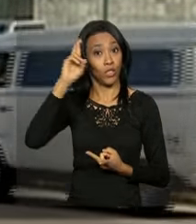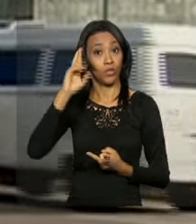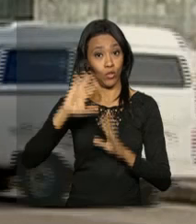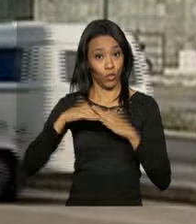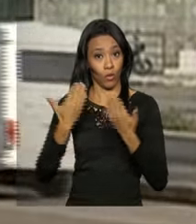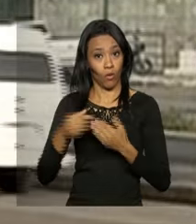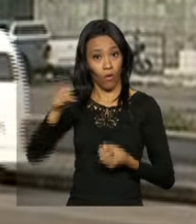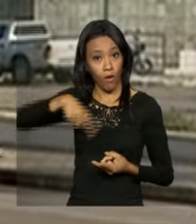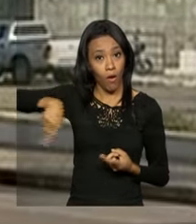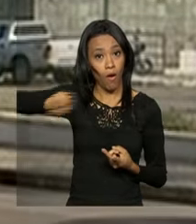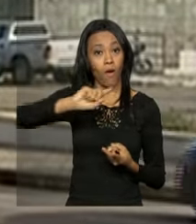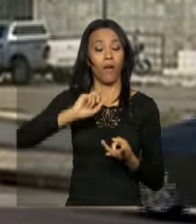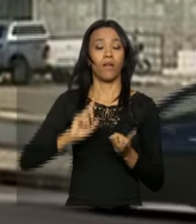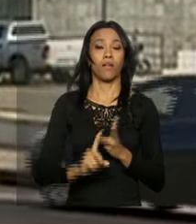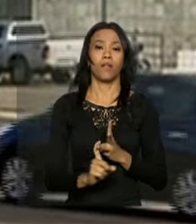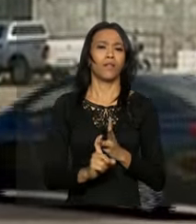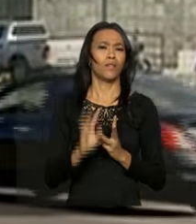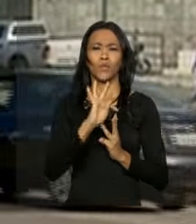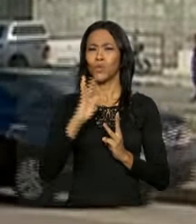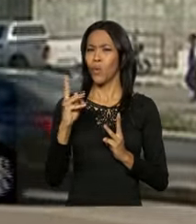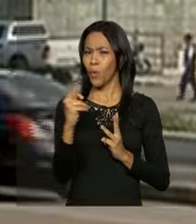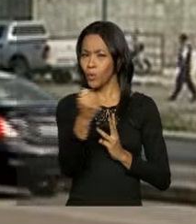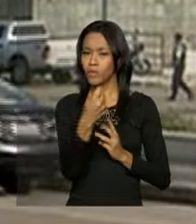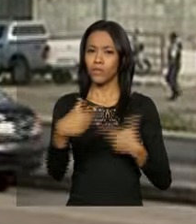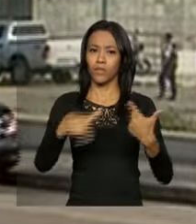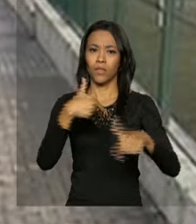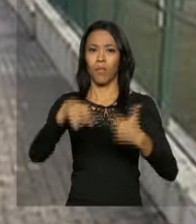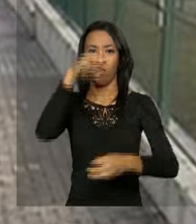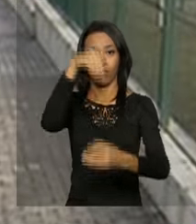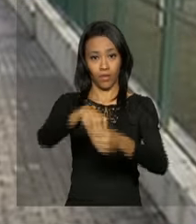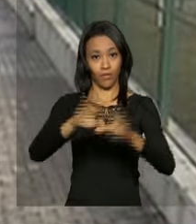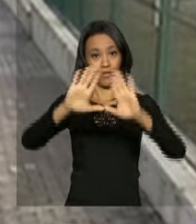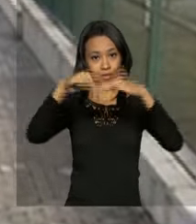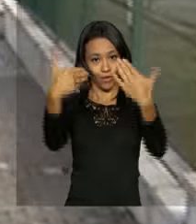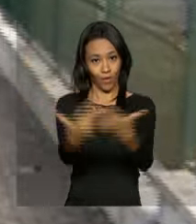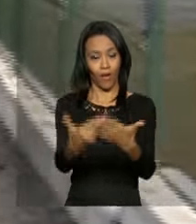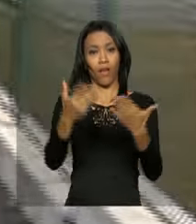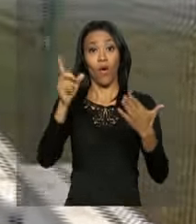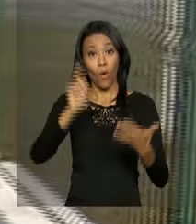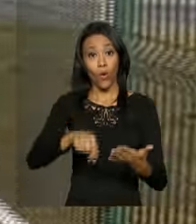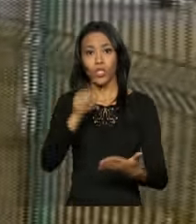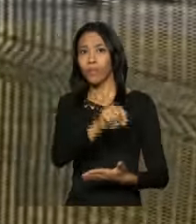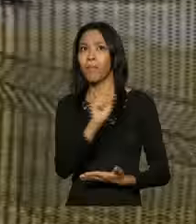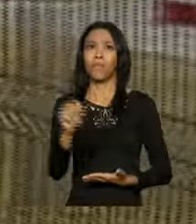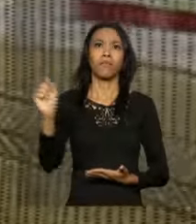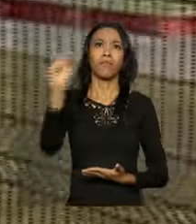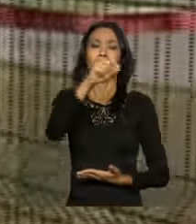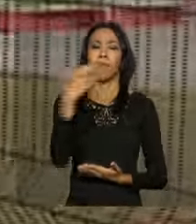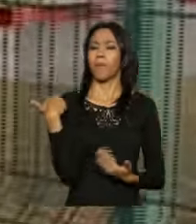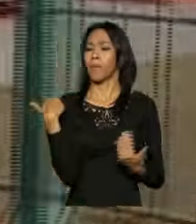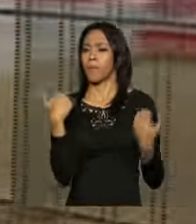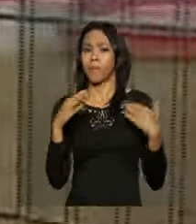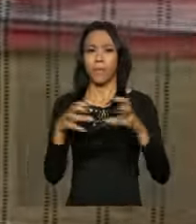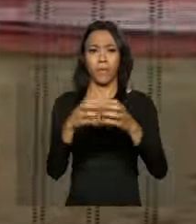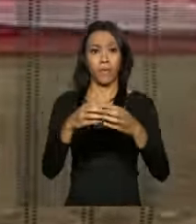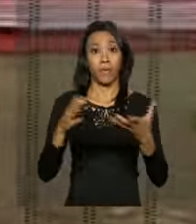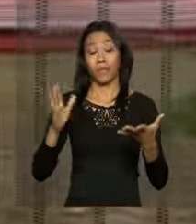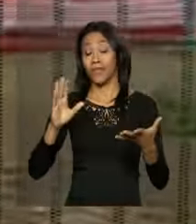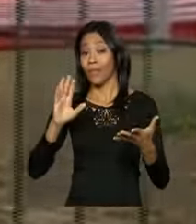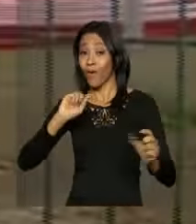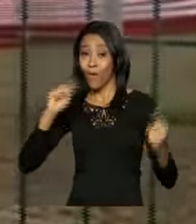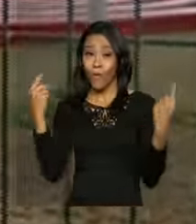diretores, professores, todos que fazem educação. Hoje é a mobilização nacional da educação no